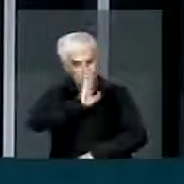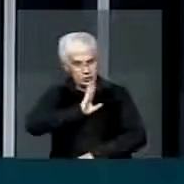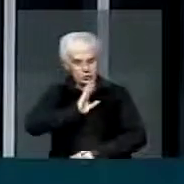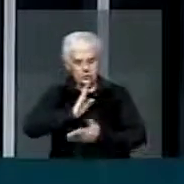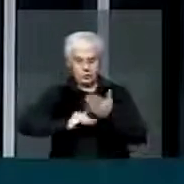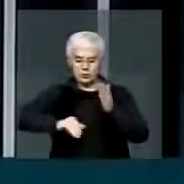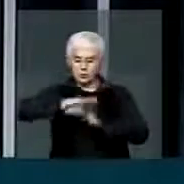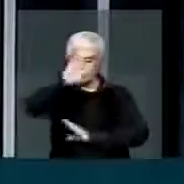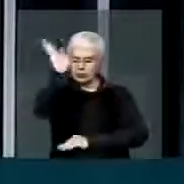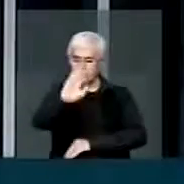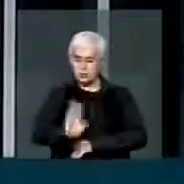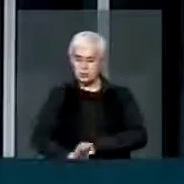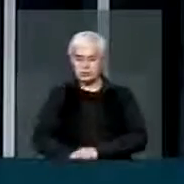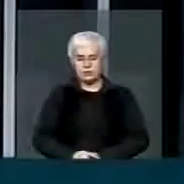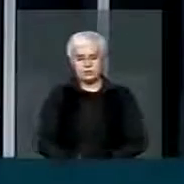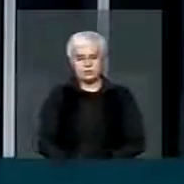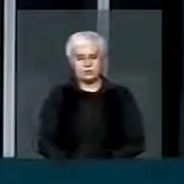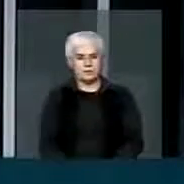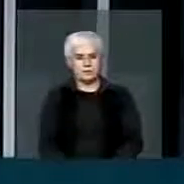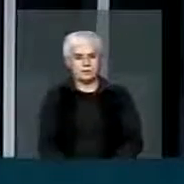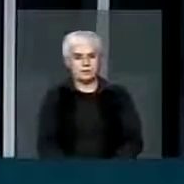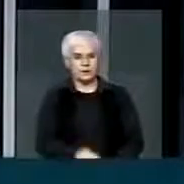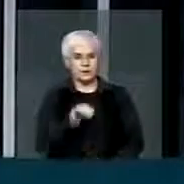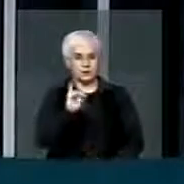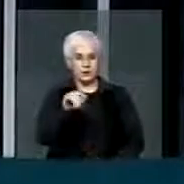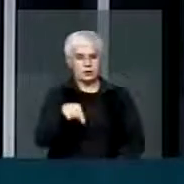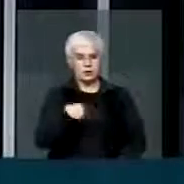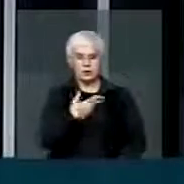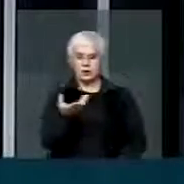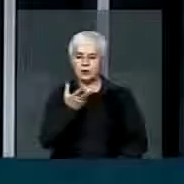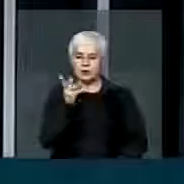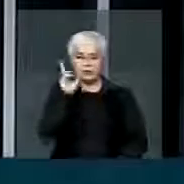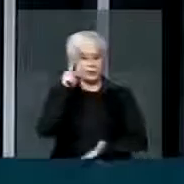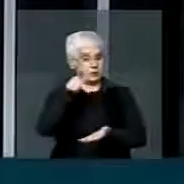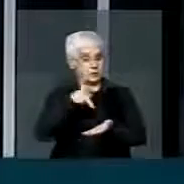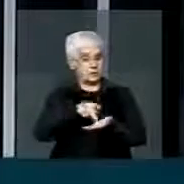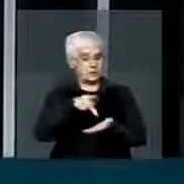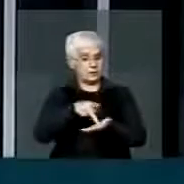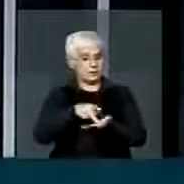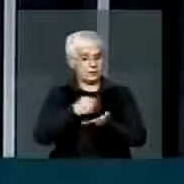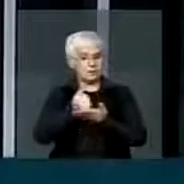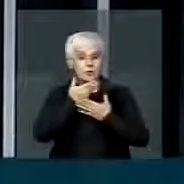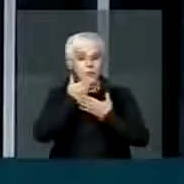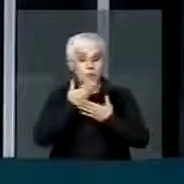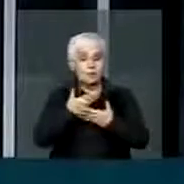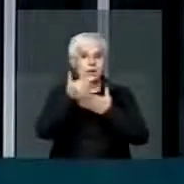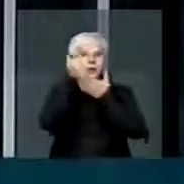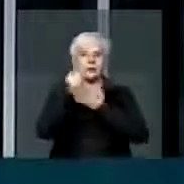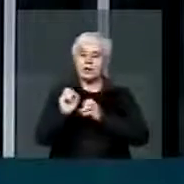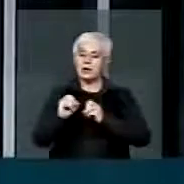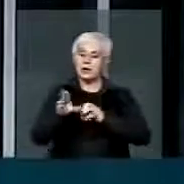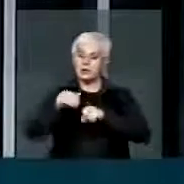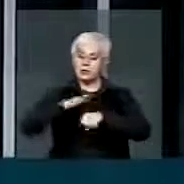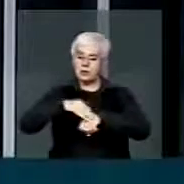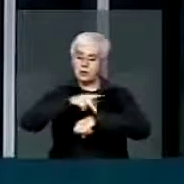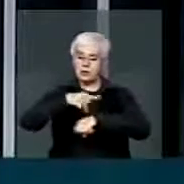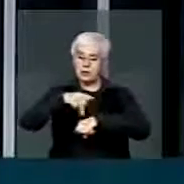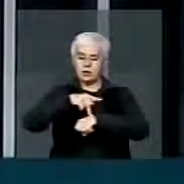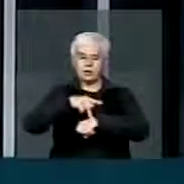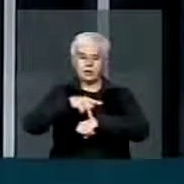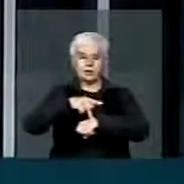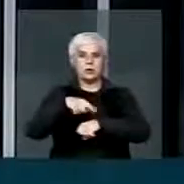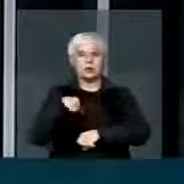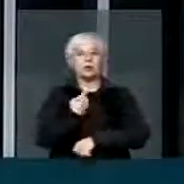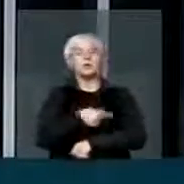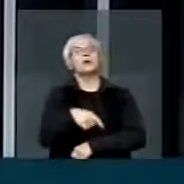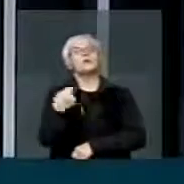a educação pública. Se nós queremos verdadeiramente melhorar a educação do nosso país,